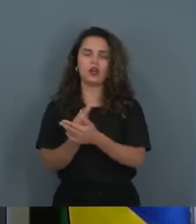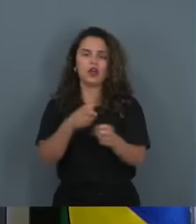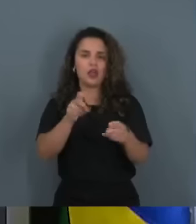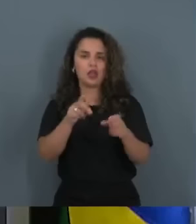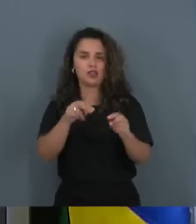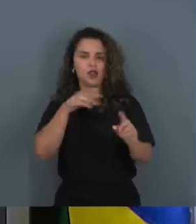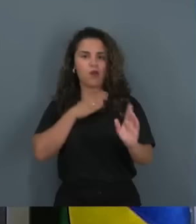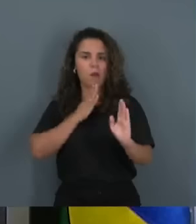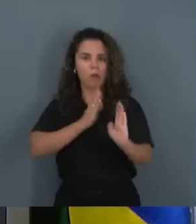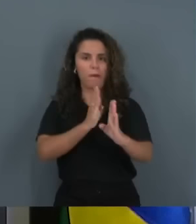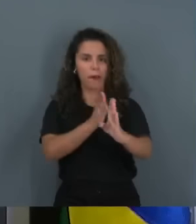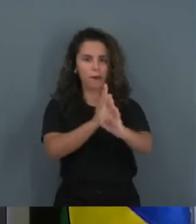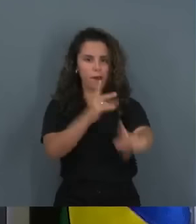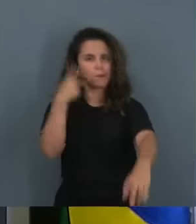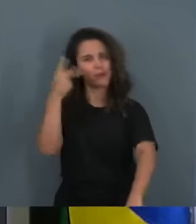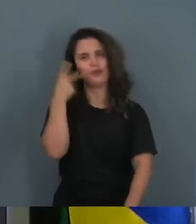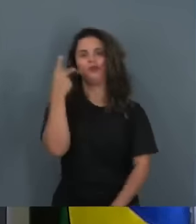política,